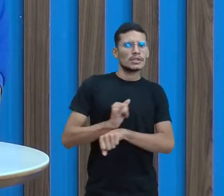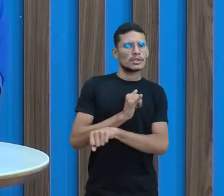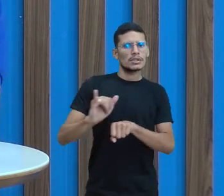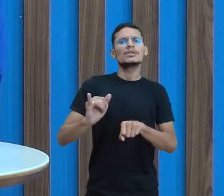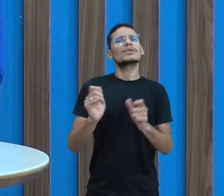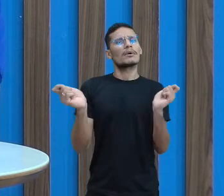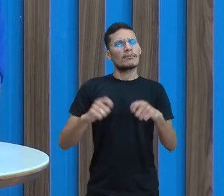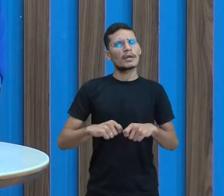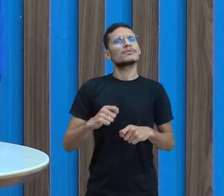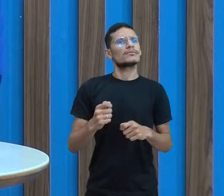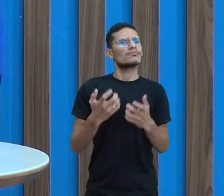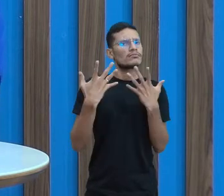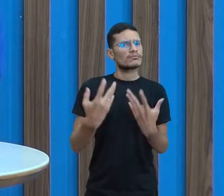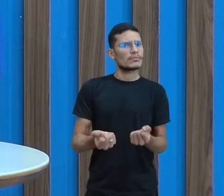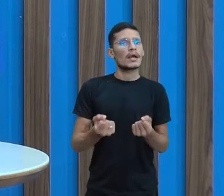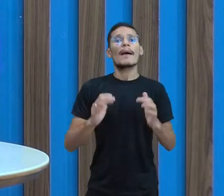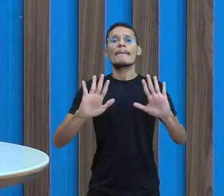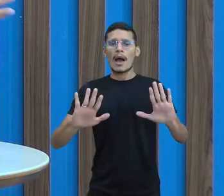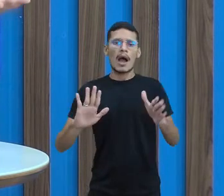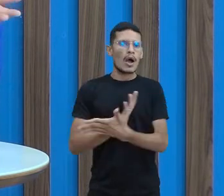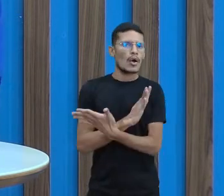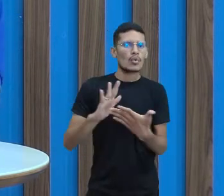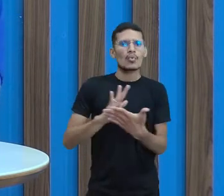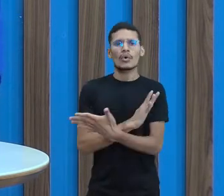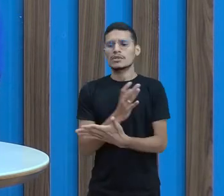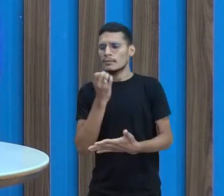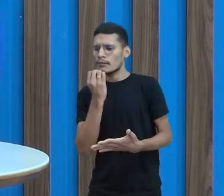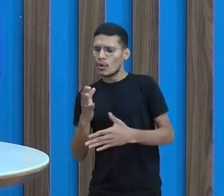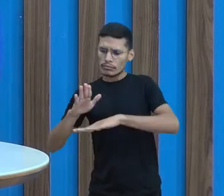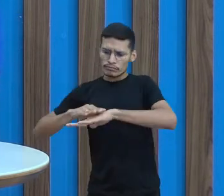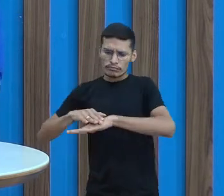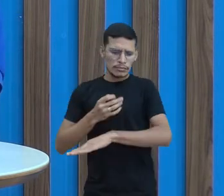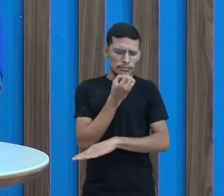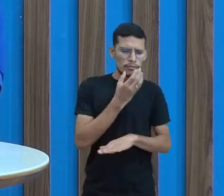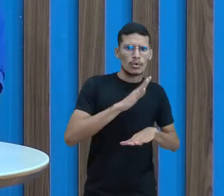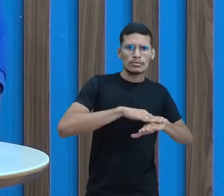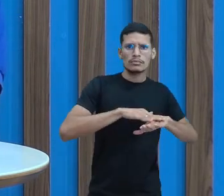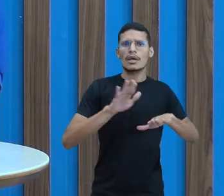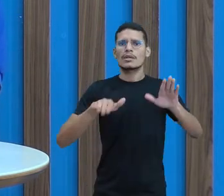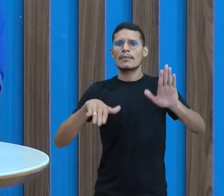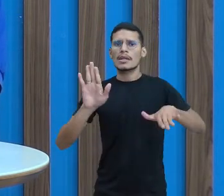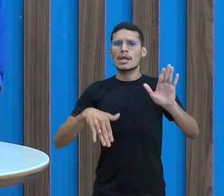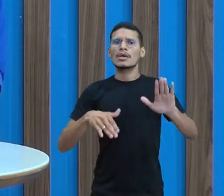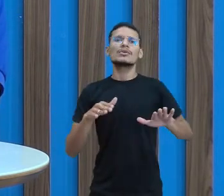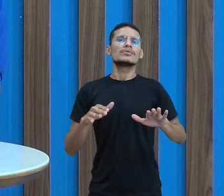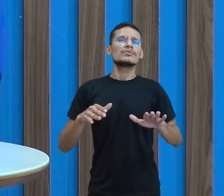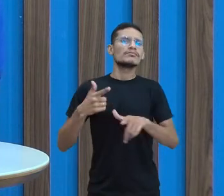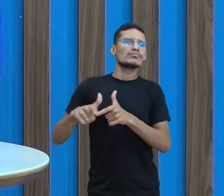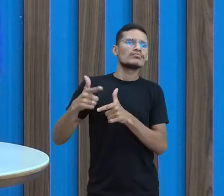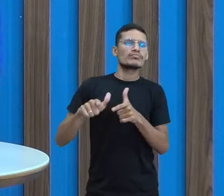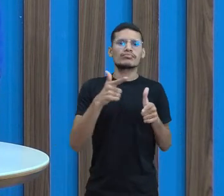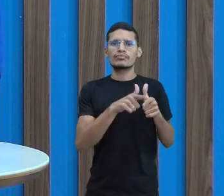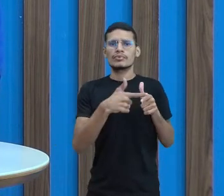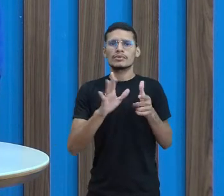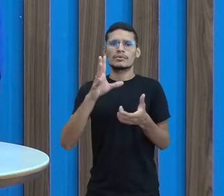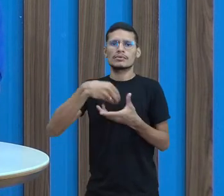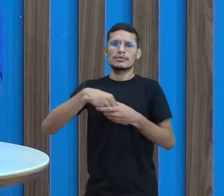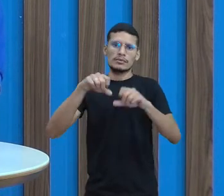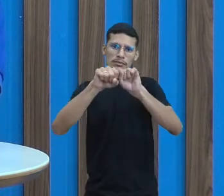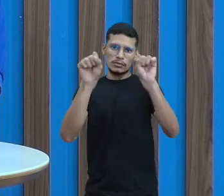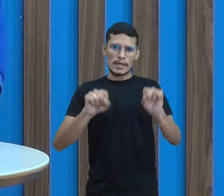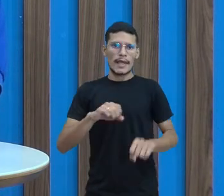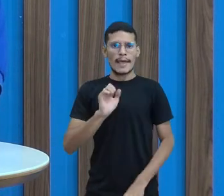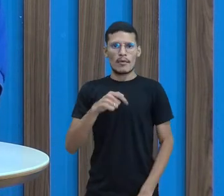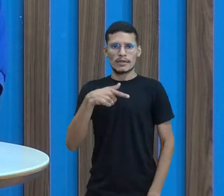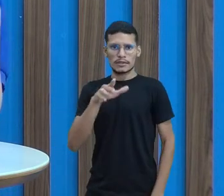válidas, porém, algumas vão ser mais convenientes do que outras, dependendo do caso que a gente for verificar dentro do sistema de equações, tá